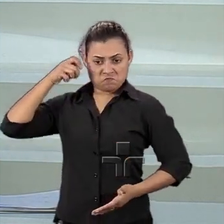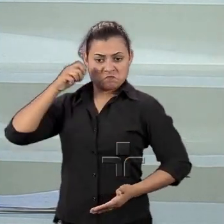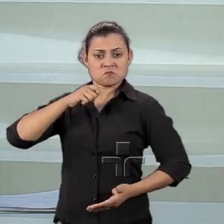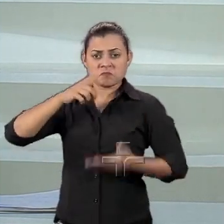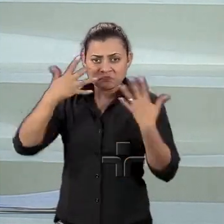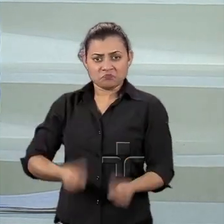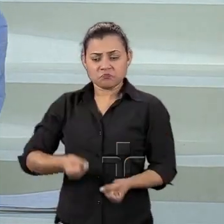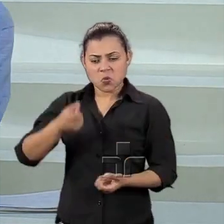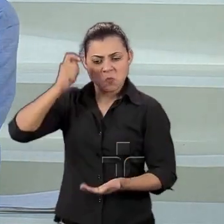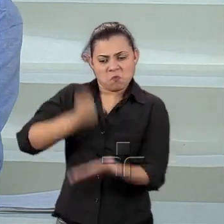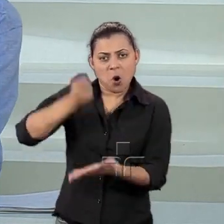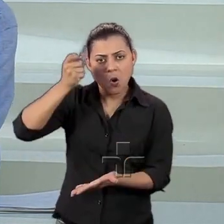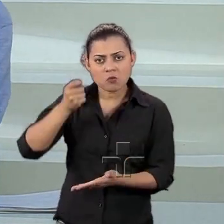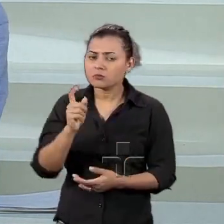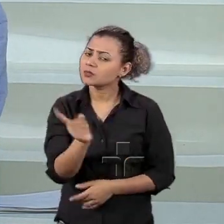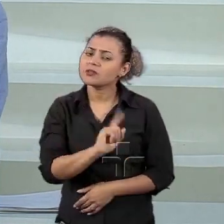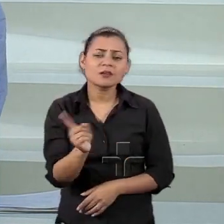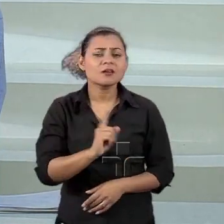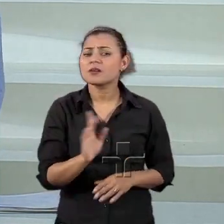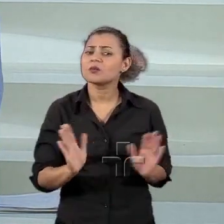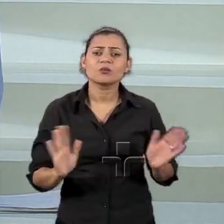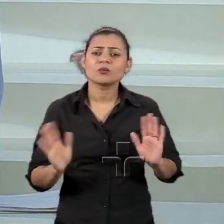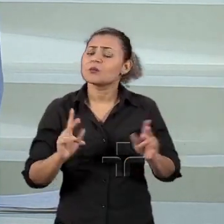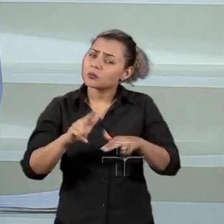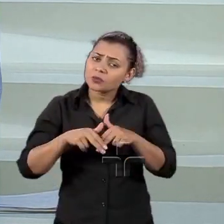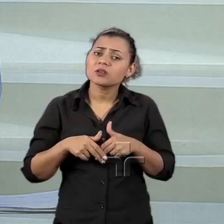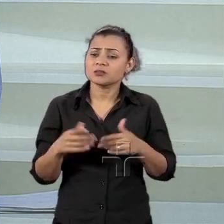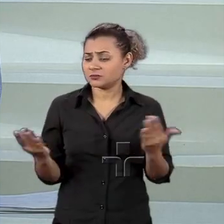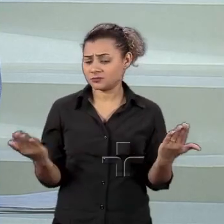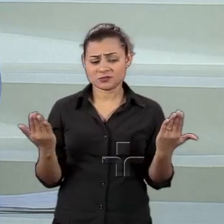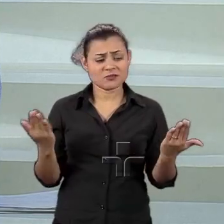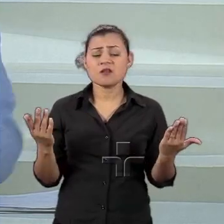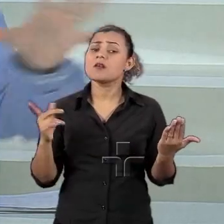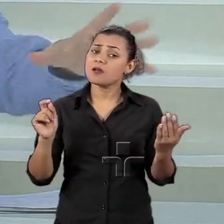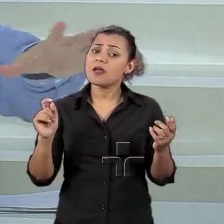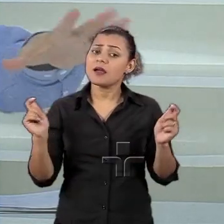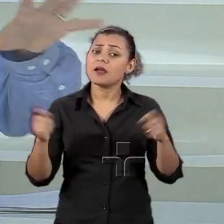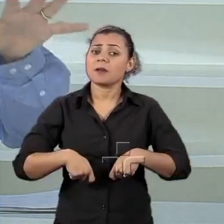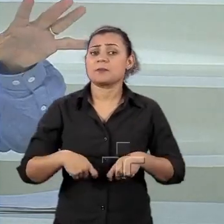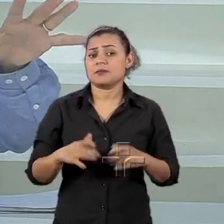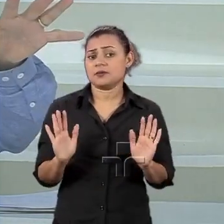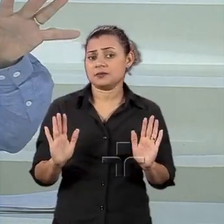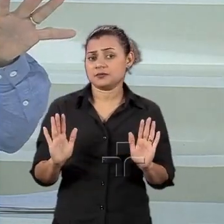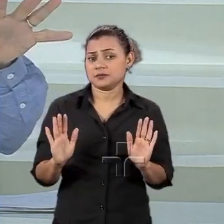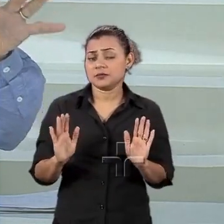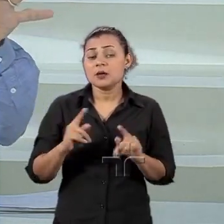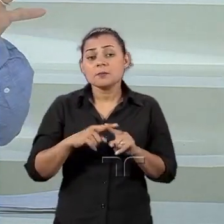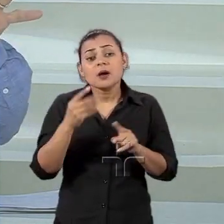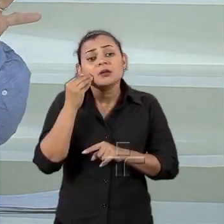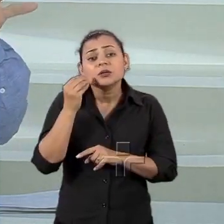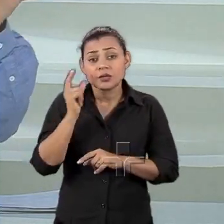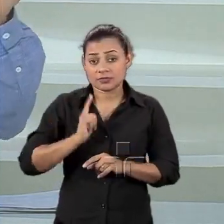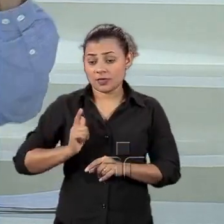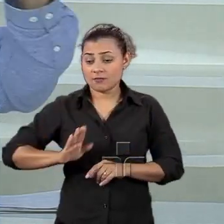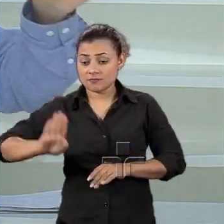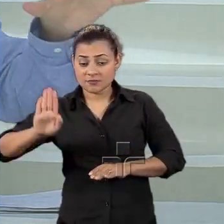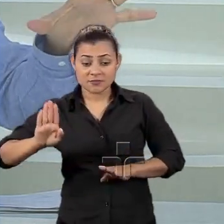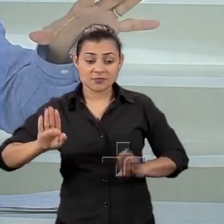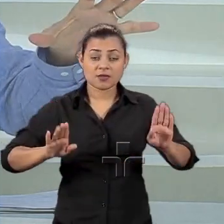injustiça. Portanto, esse diálogo é possível sim. Esse diálogo é possível sim. Nós estamos aqui com 3 candidaturas, o